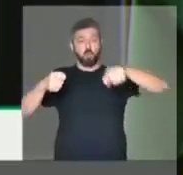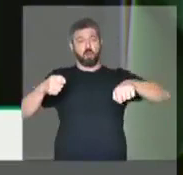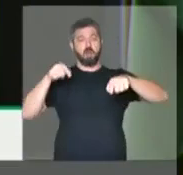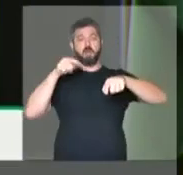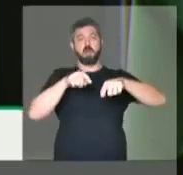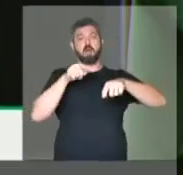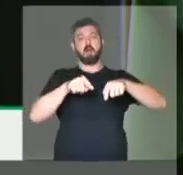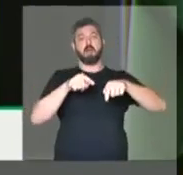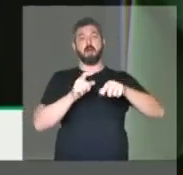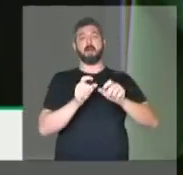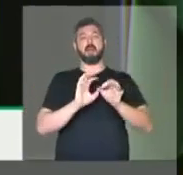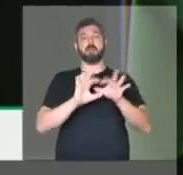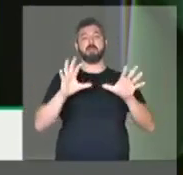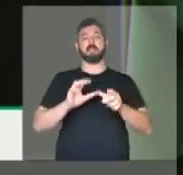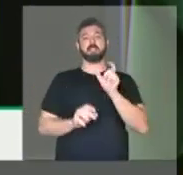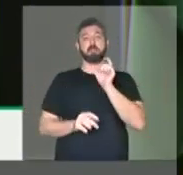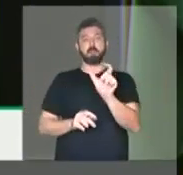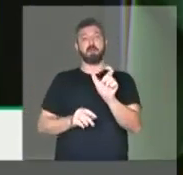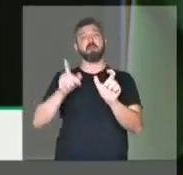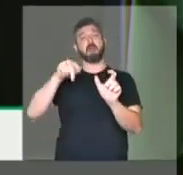domina a liberdade da palavra.